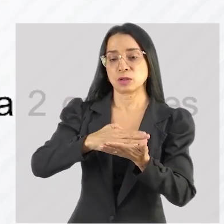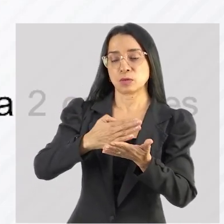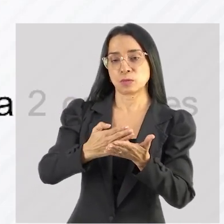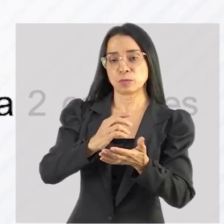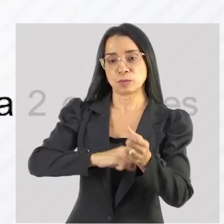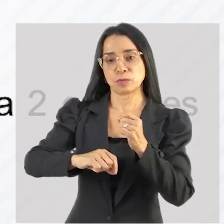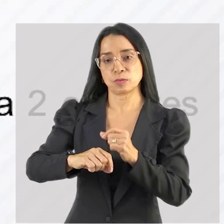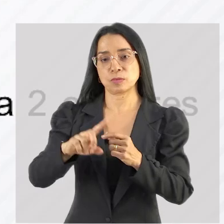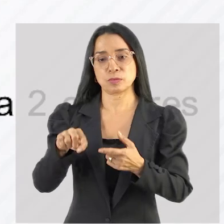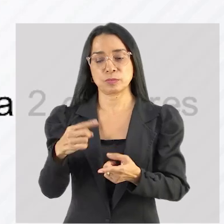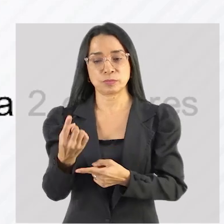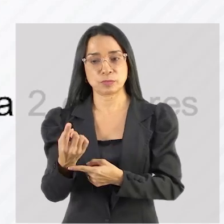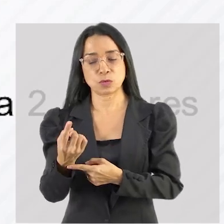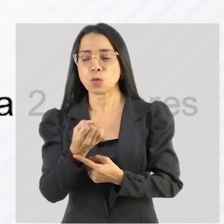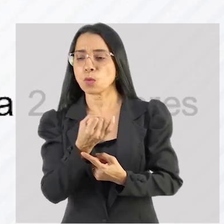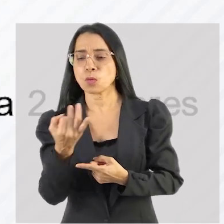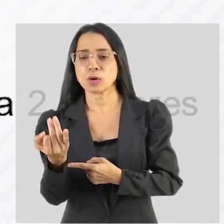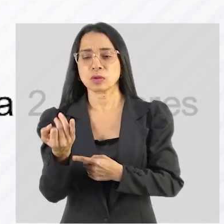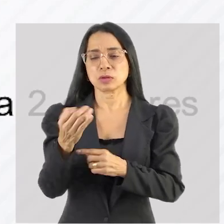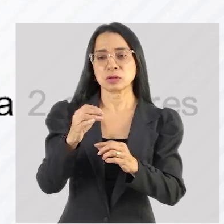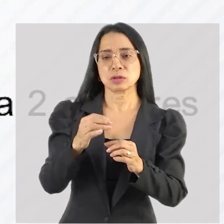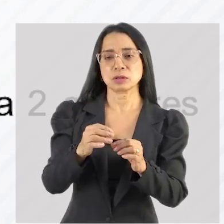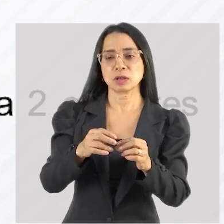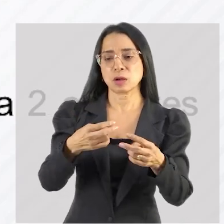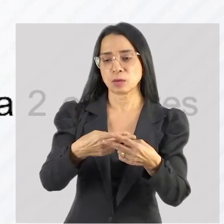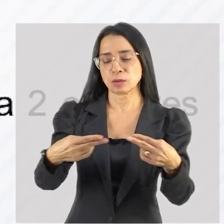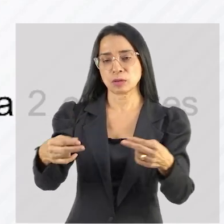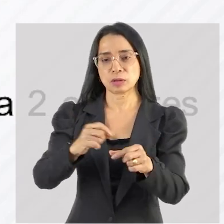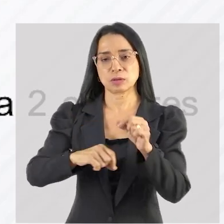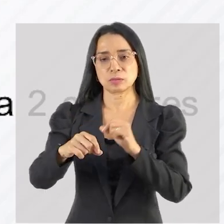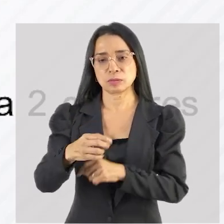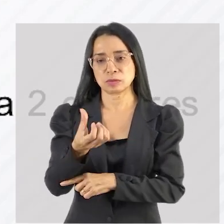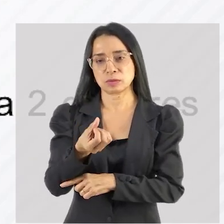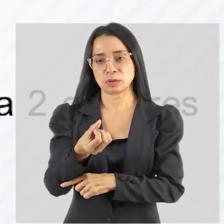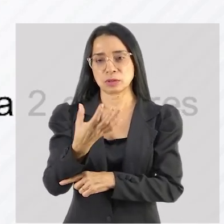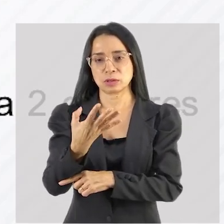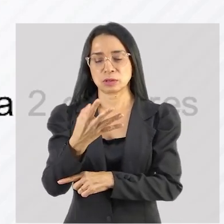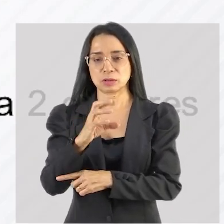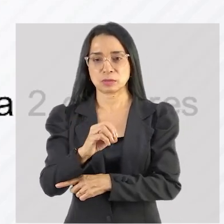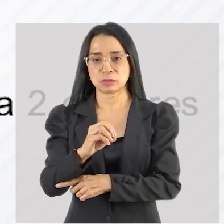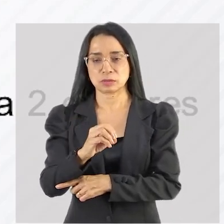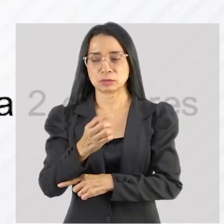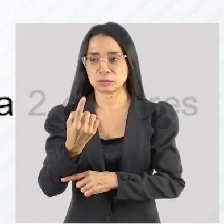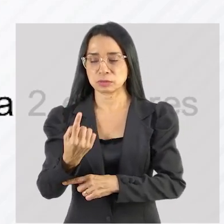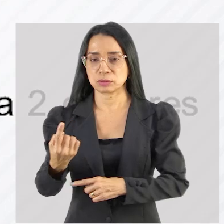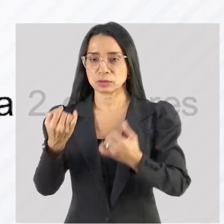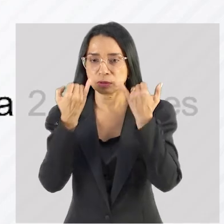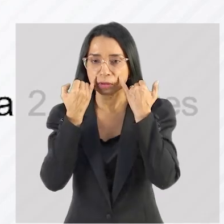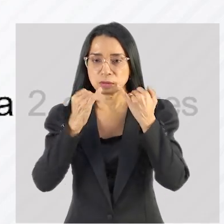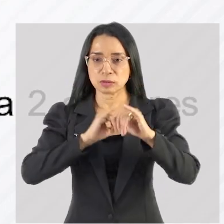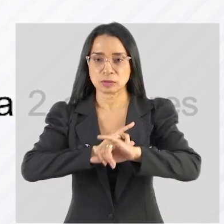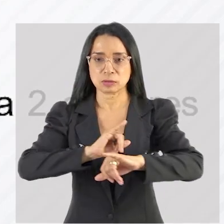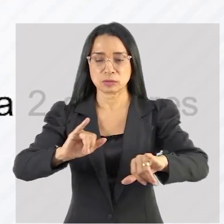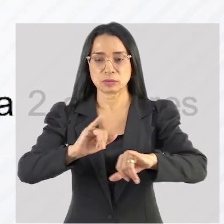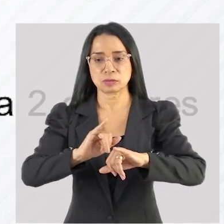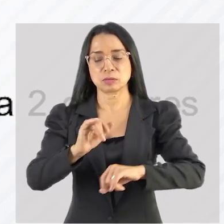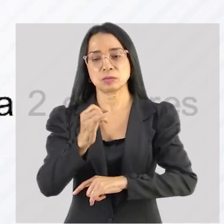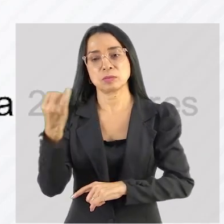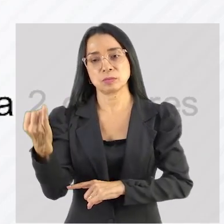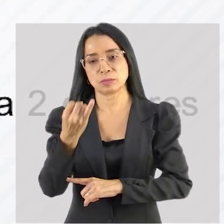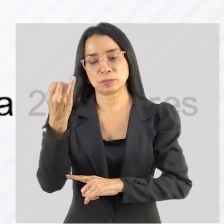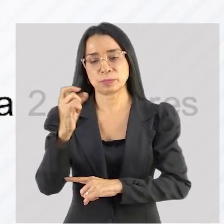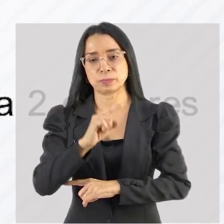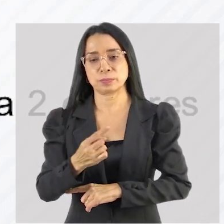seguir. Quais são os ingredientes? 640, bora colocar aqui, ó, informação importante, né?